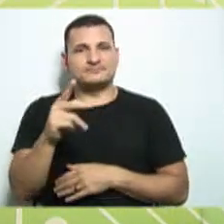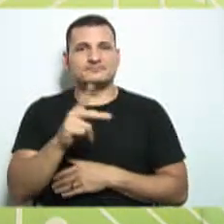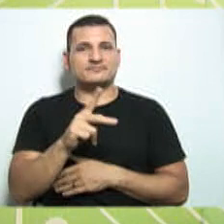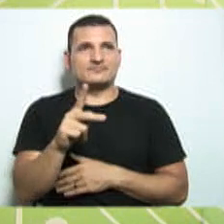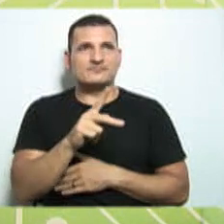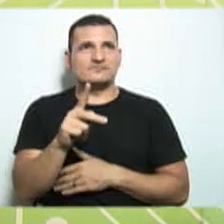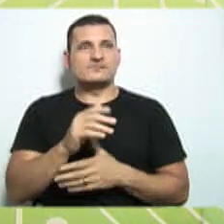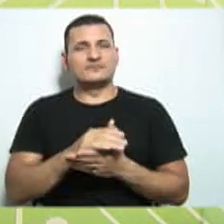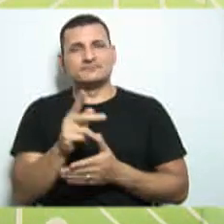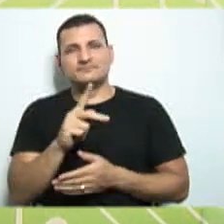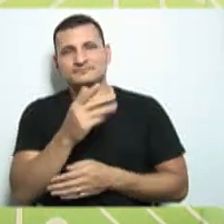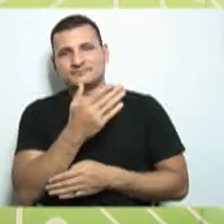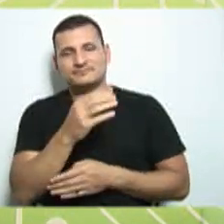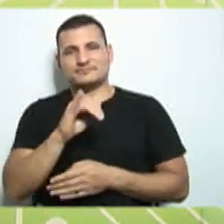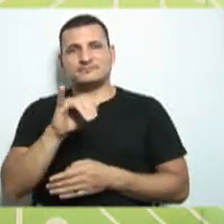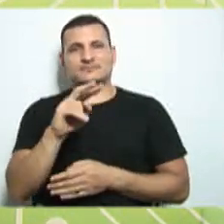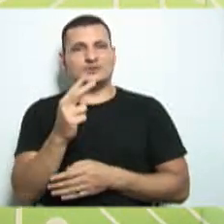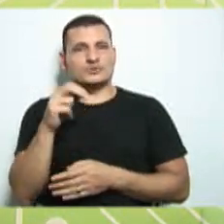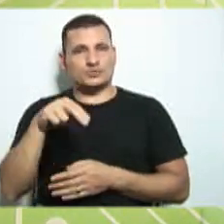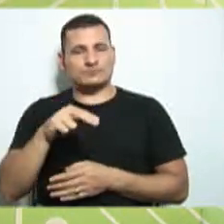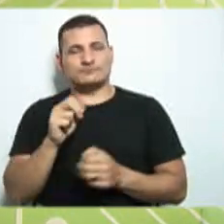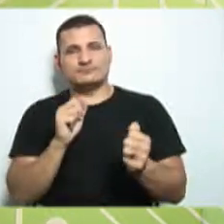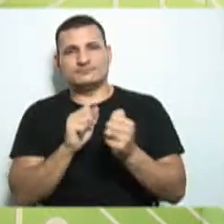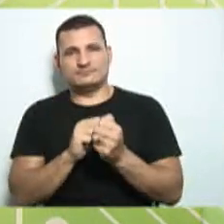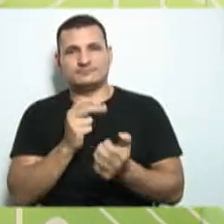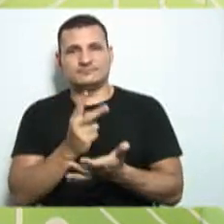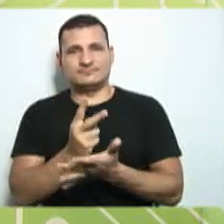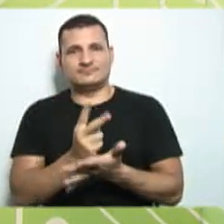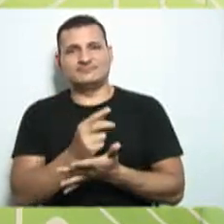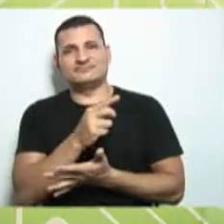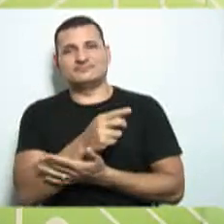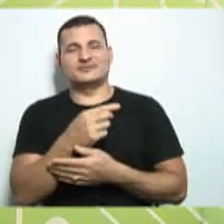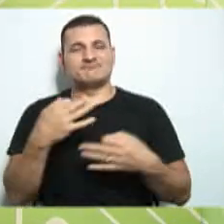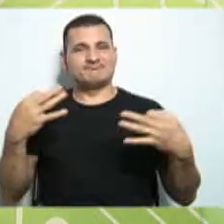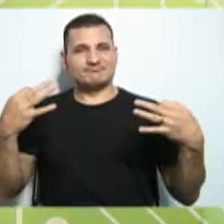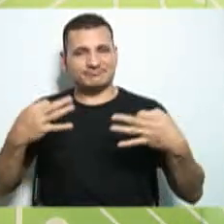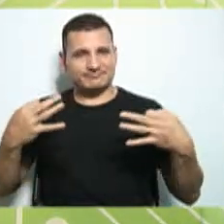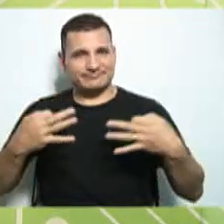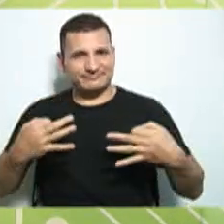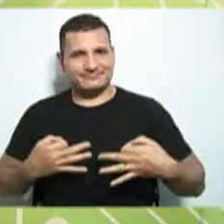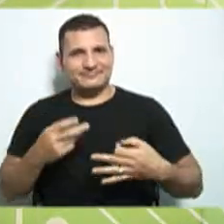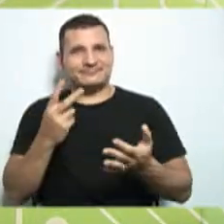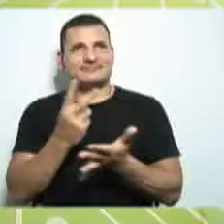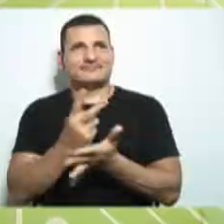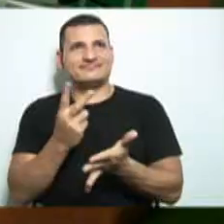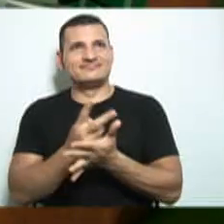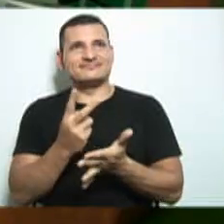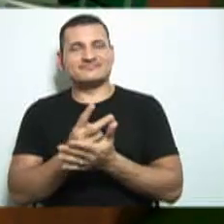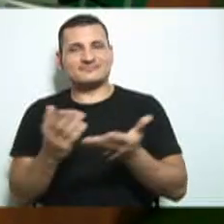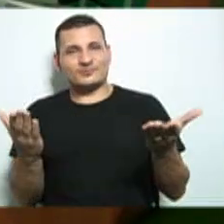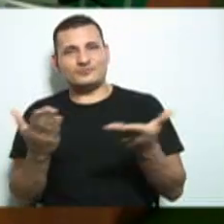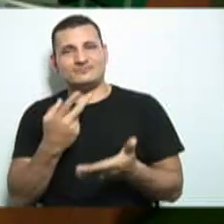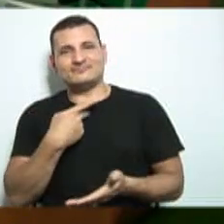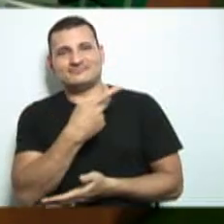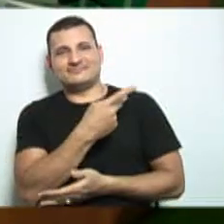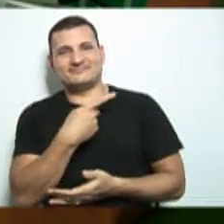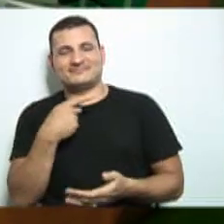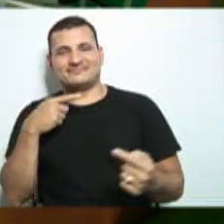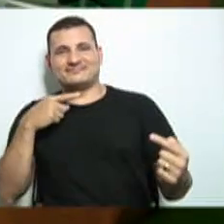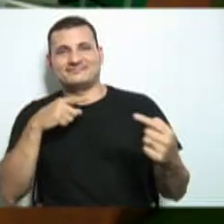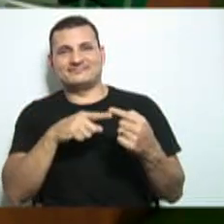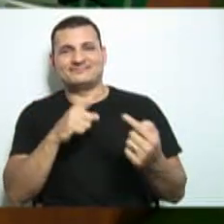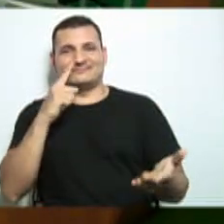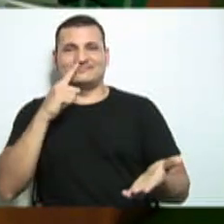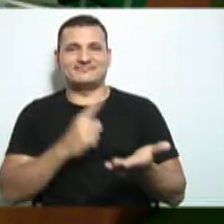O professor John está sempre aí presente com a gente, né? Sempre muito elegante, né? Olha só, o professor está aí. Hoje a gente veio combinando, né? Você está vendo aí que a gente veio,